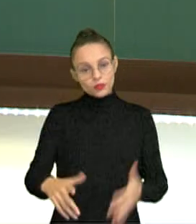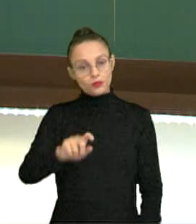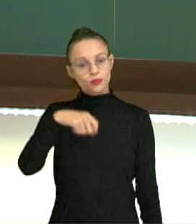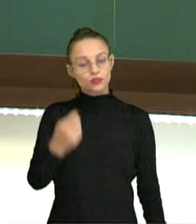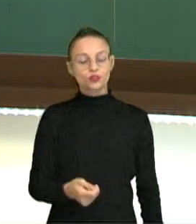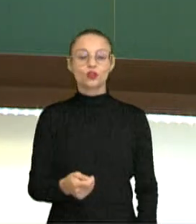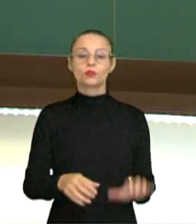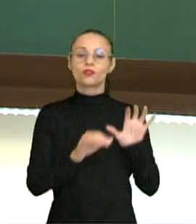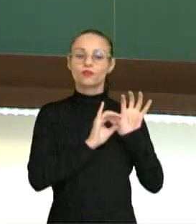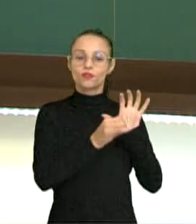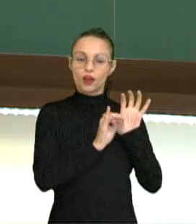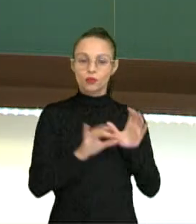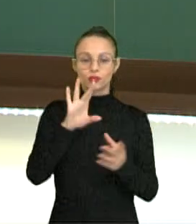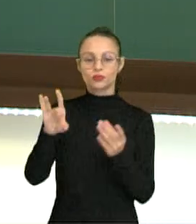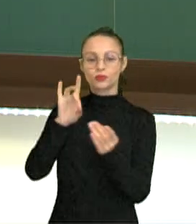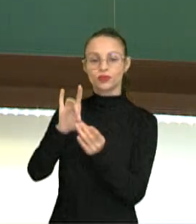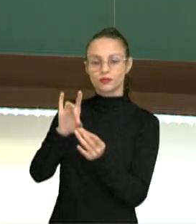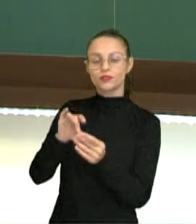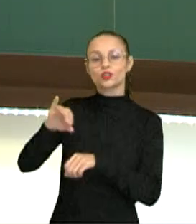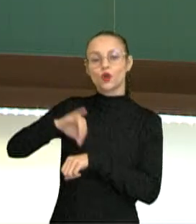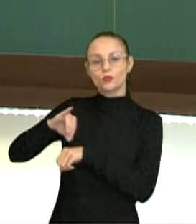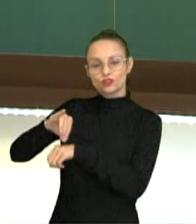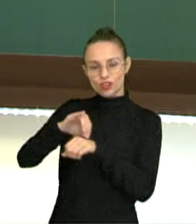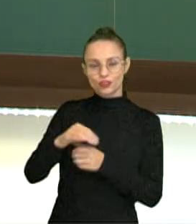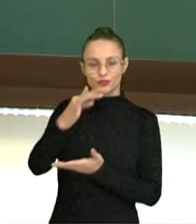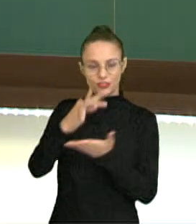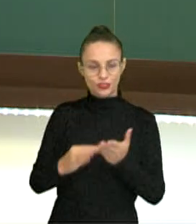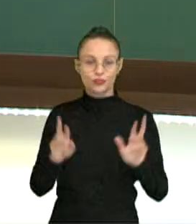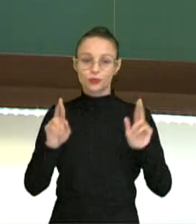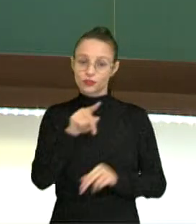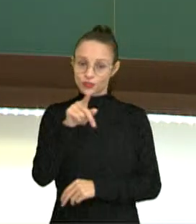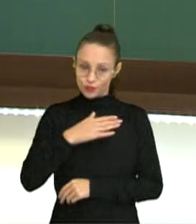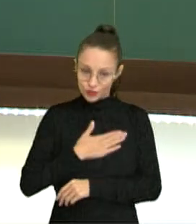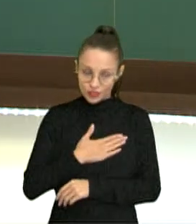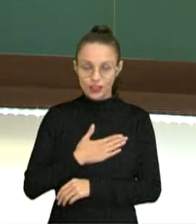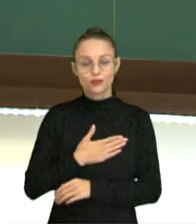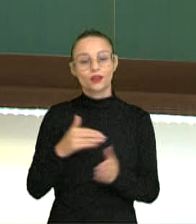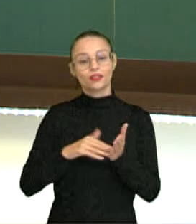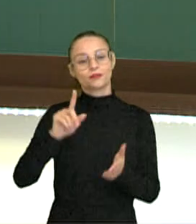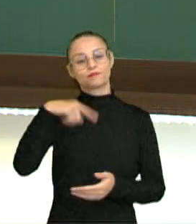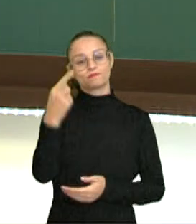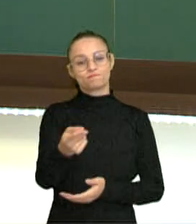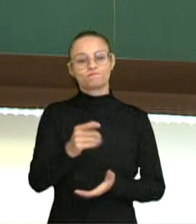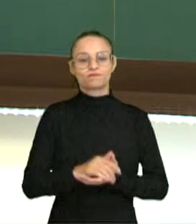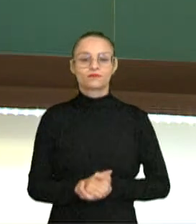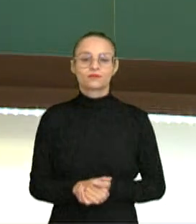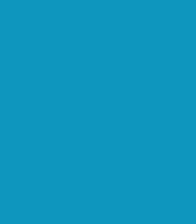fábula, especificamente apólogo. Espero que você tenha gostado e até breve.